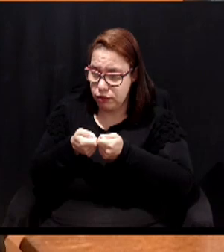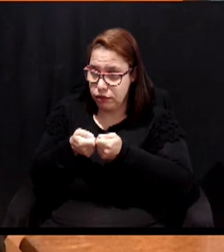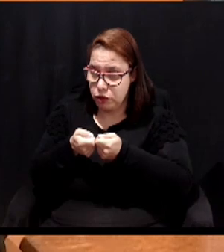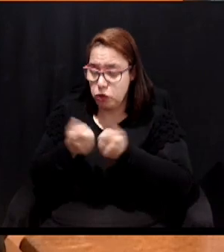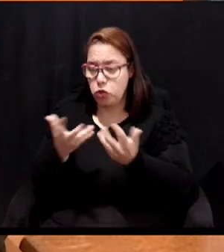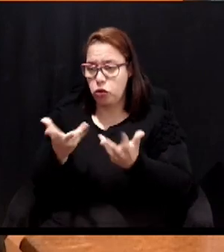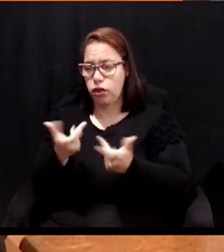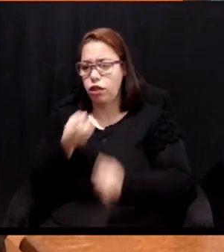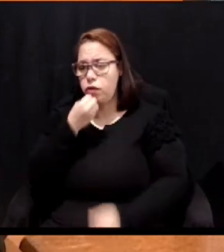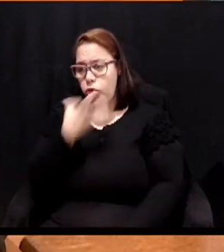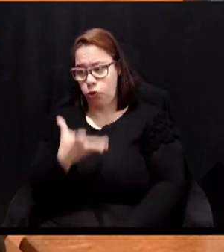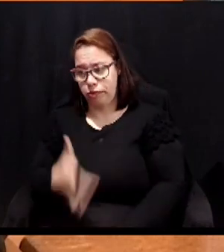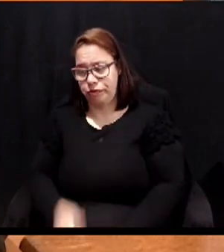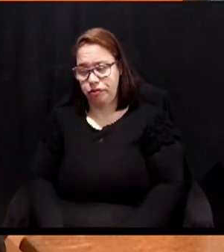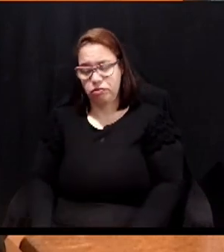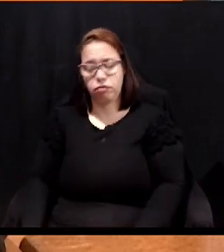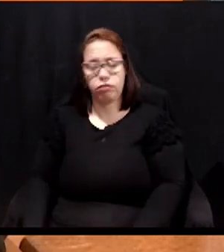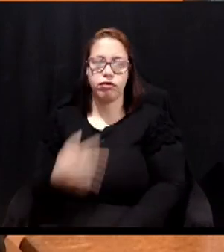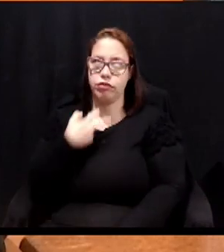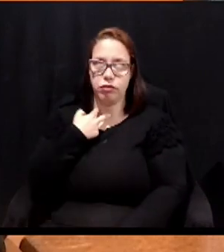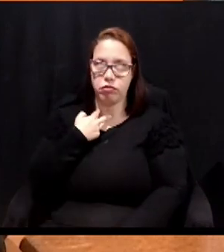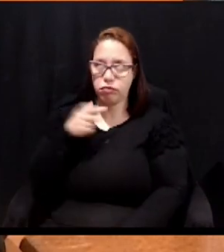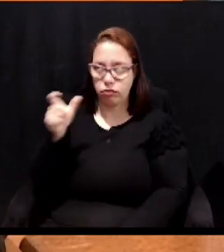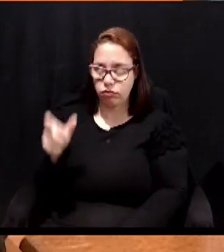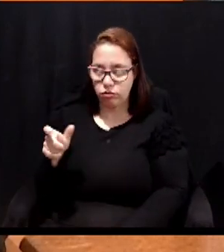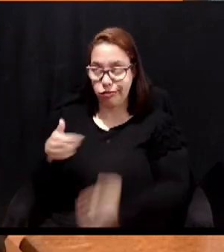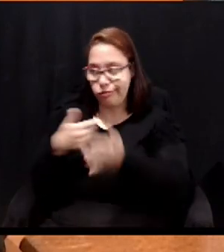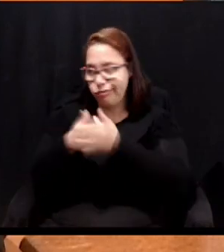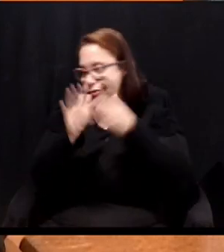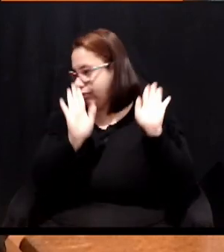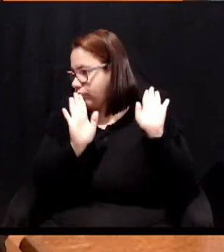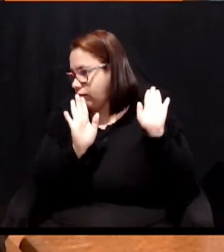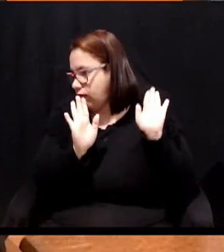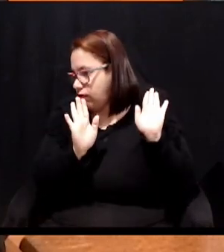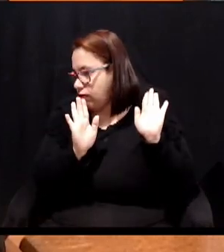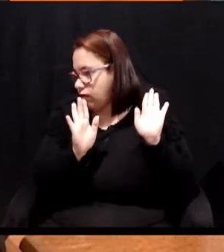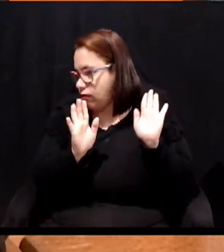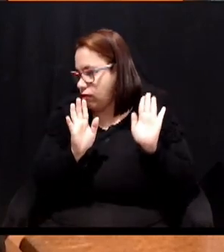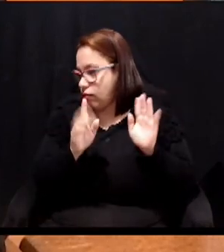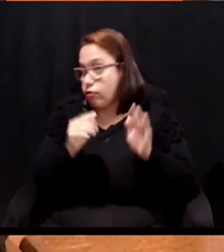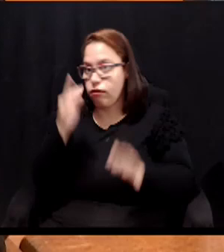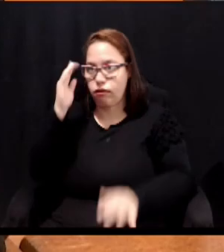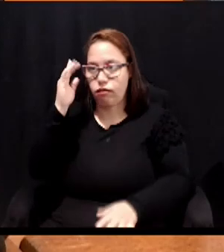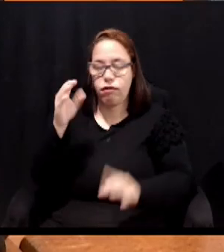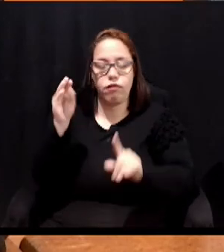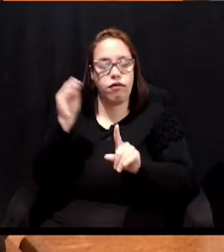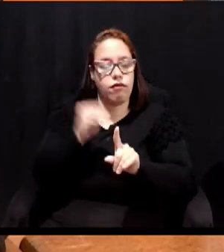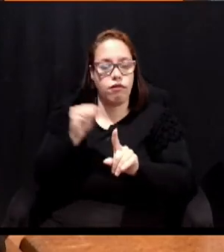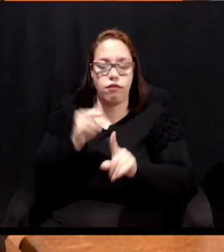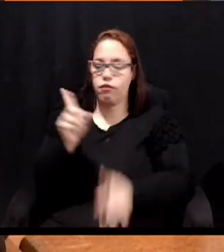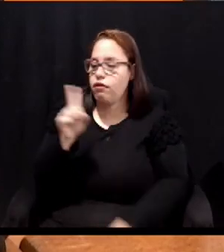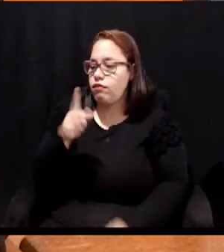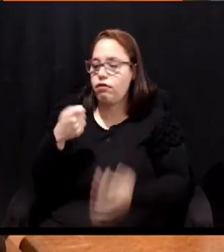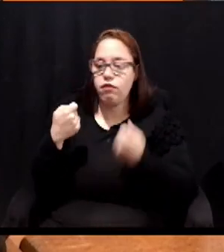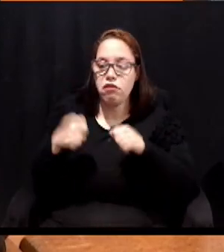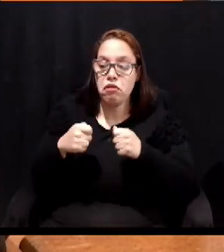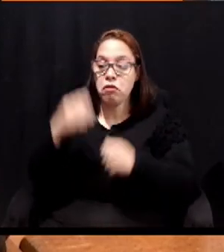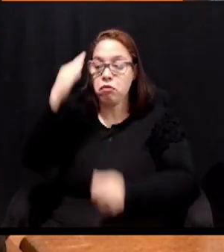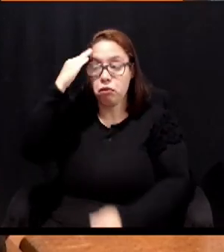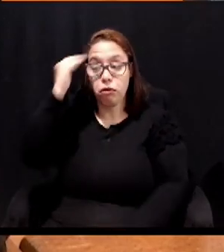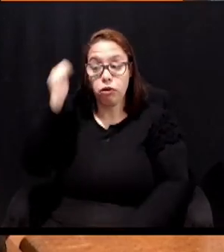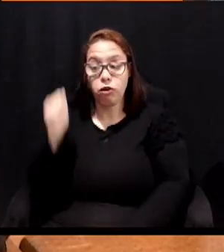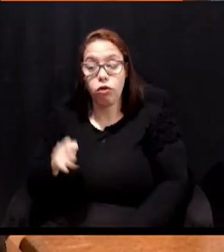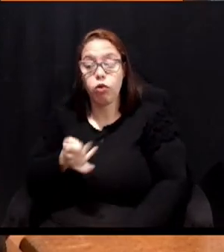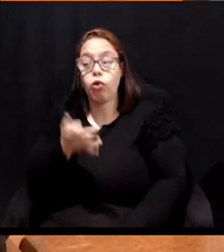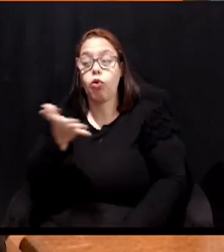não pode deixar a pessoa ao léu, porque aí ele se marginaliza, né? Então, é preciso saber o que o governo, né,